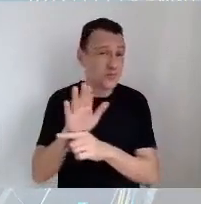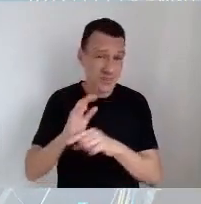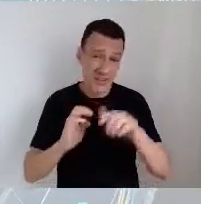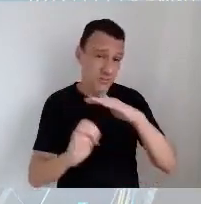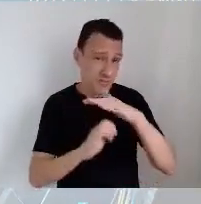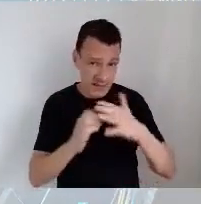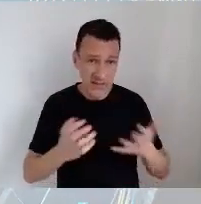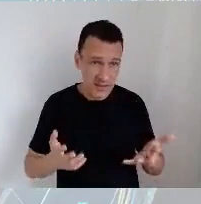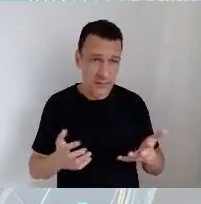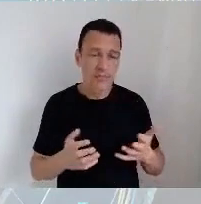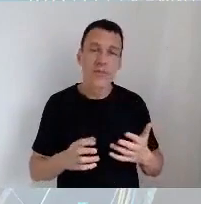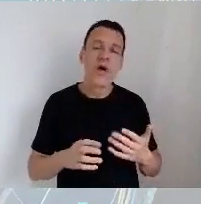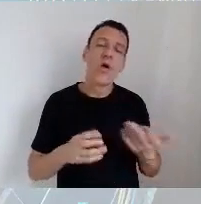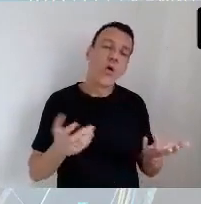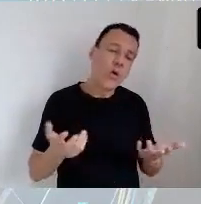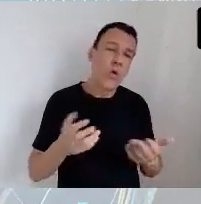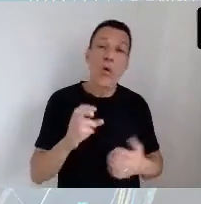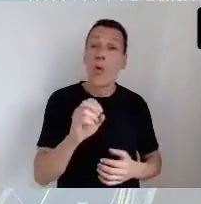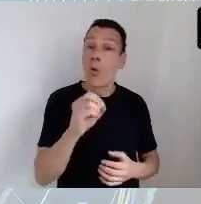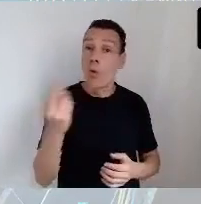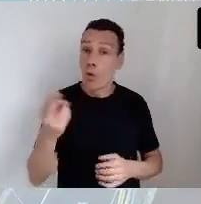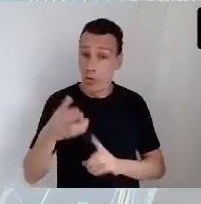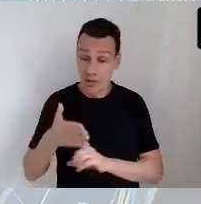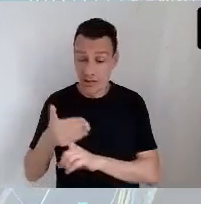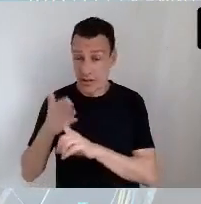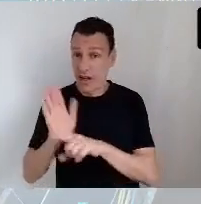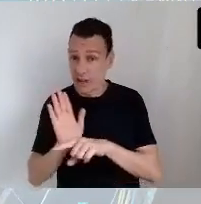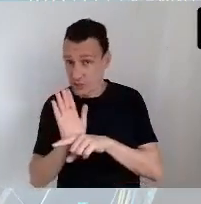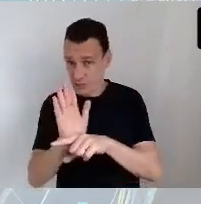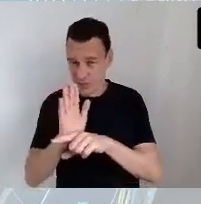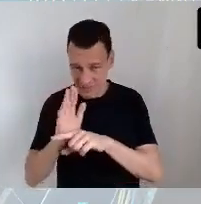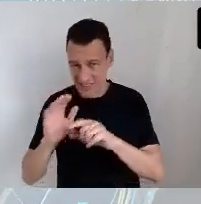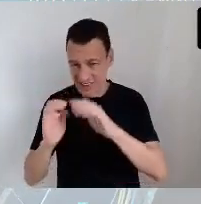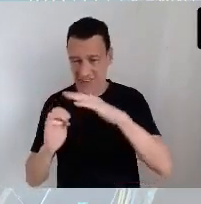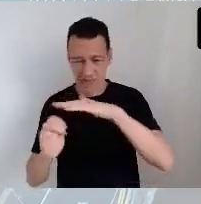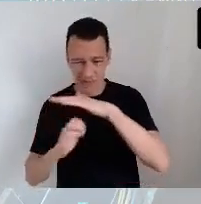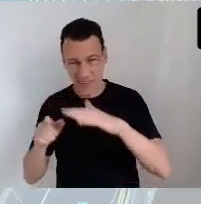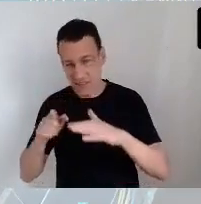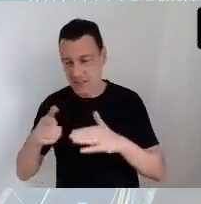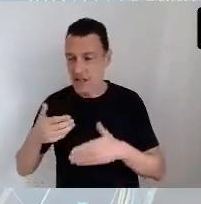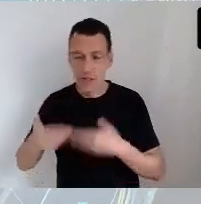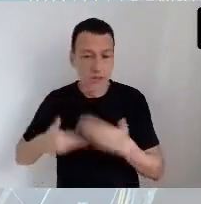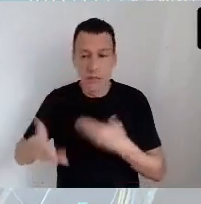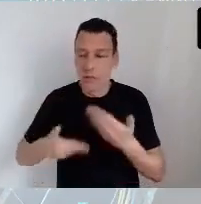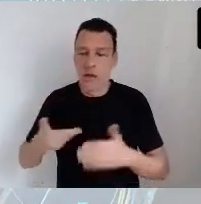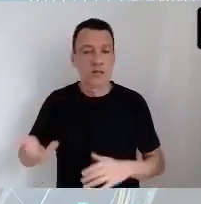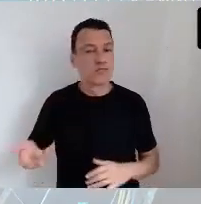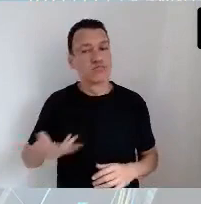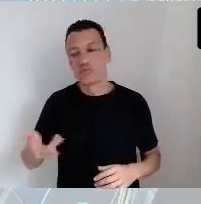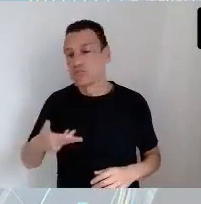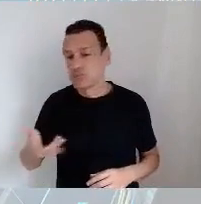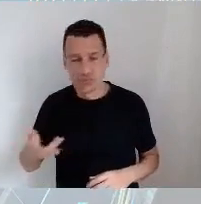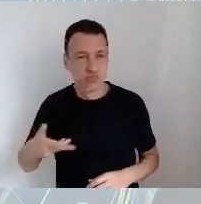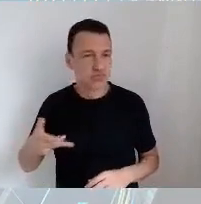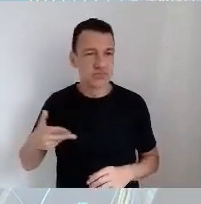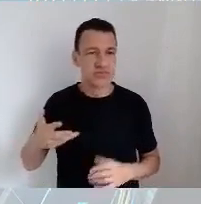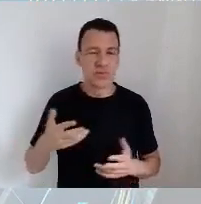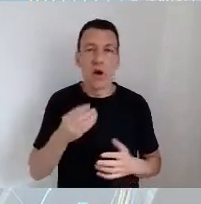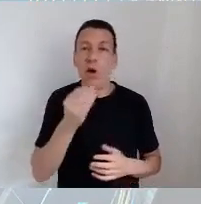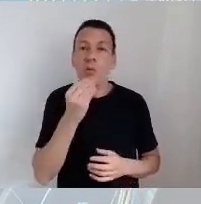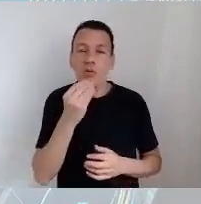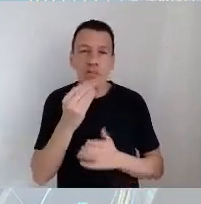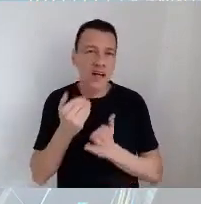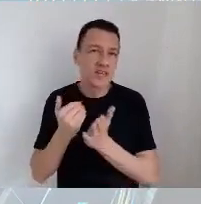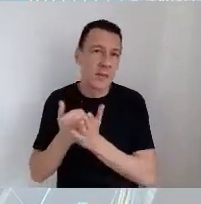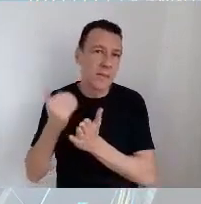tecnologia vai tá ajudando a organização habilitando acelerando eh potencializando a as oportunidades E aí ela é